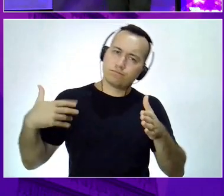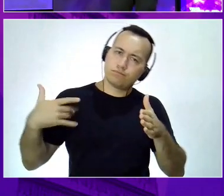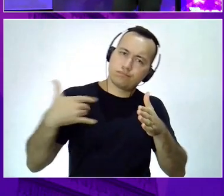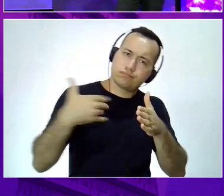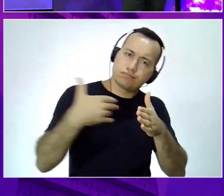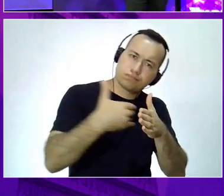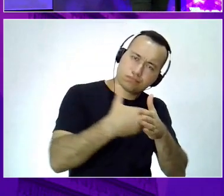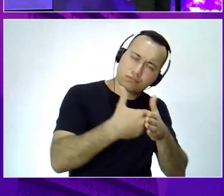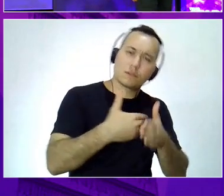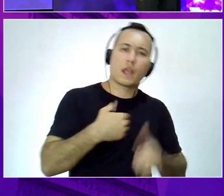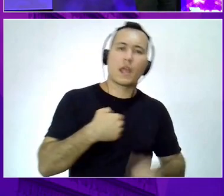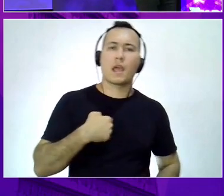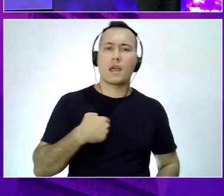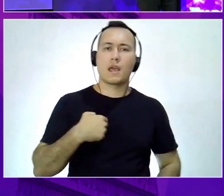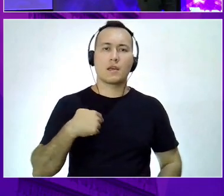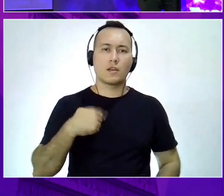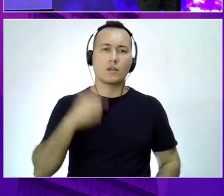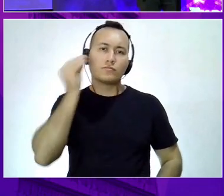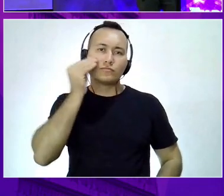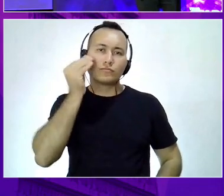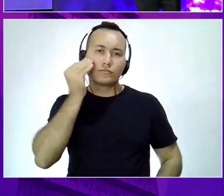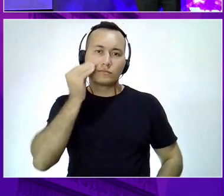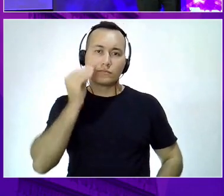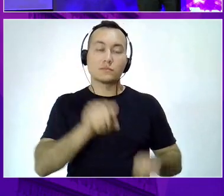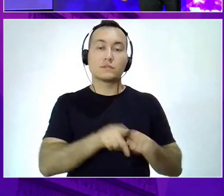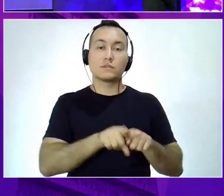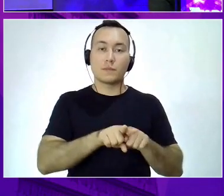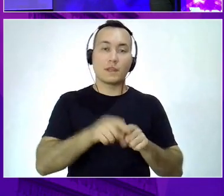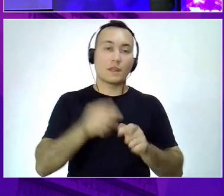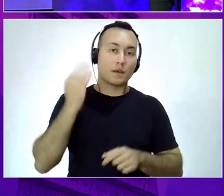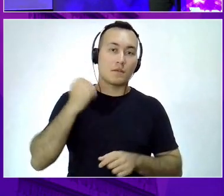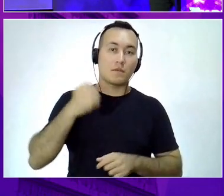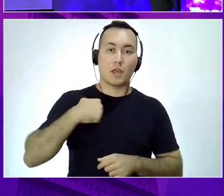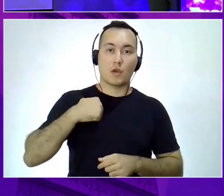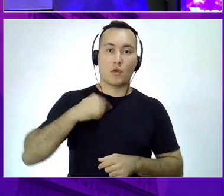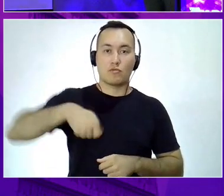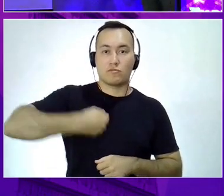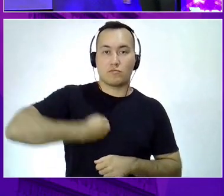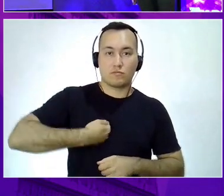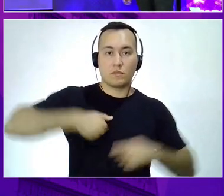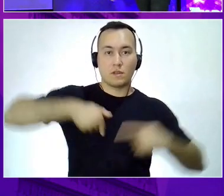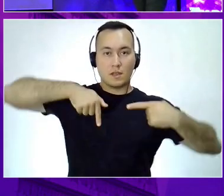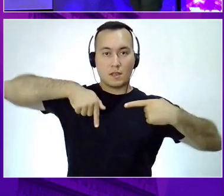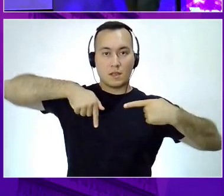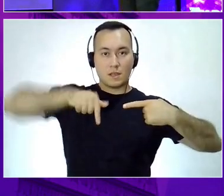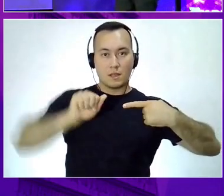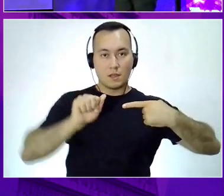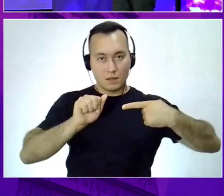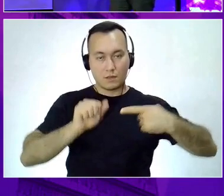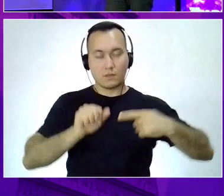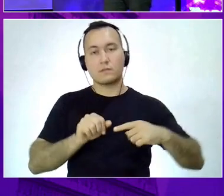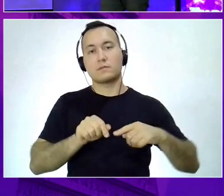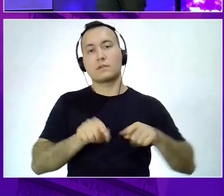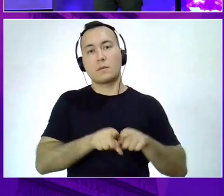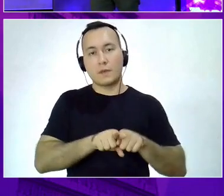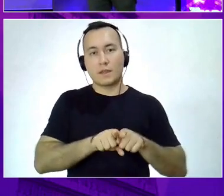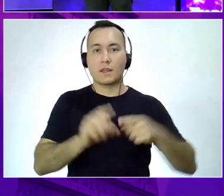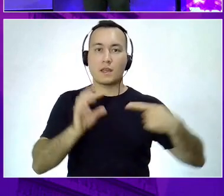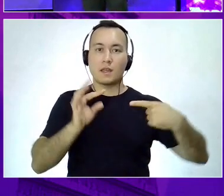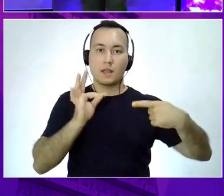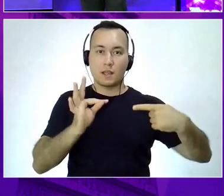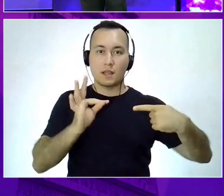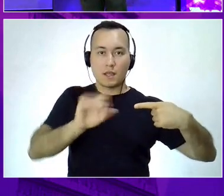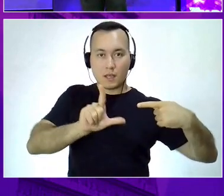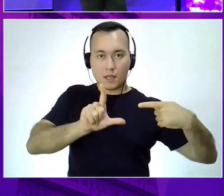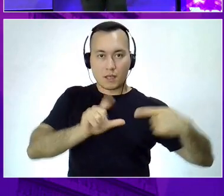hoje em dia eu sou coordenador de times de desenvolvimento e agilista. Meu papel hoje ele está muito mais ligado com a